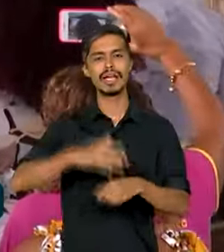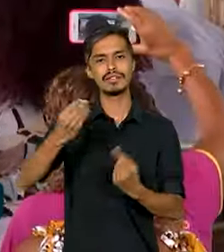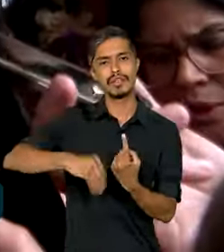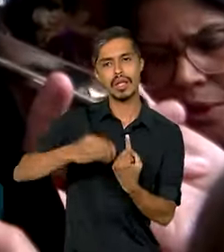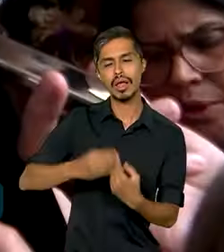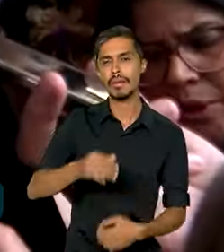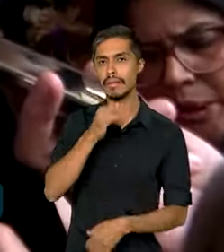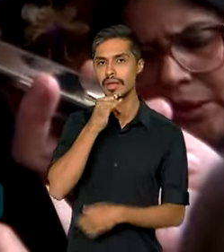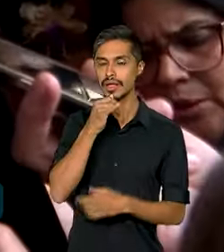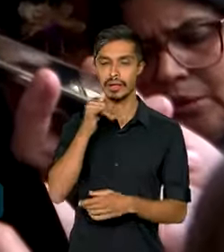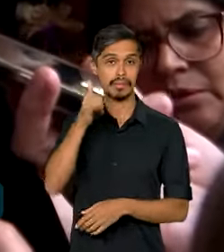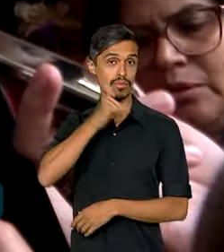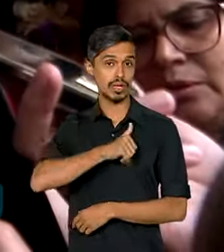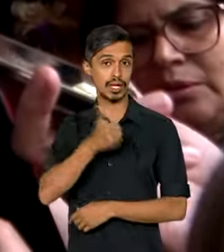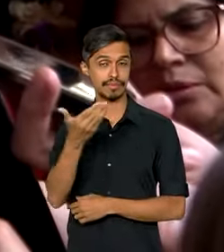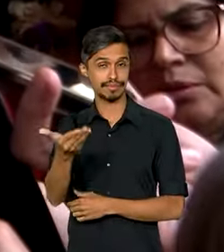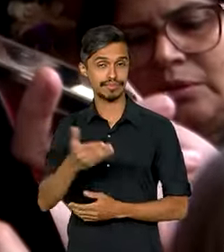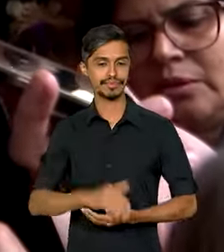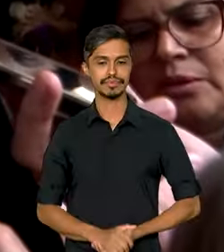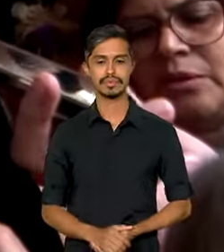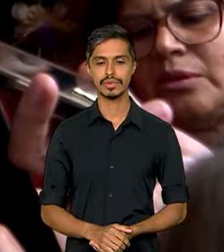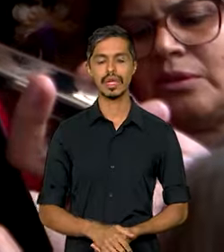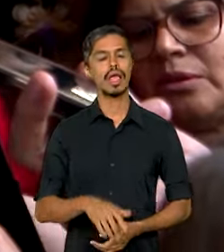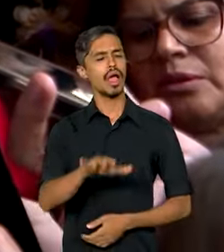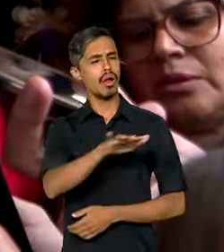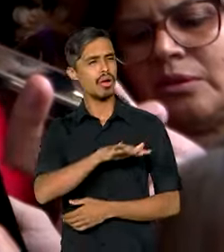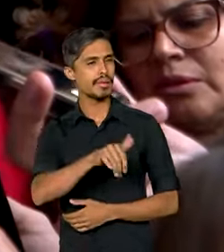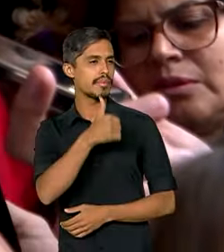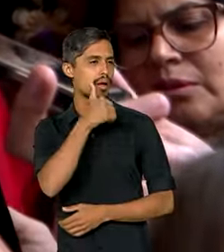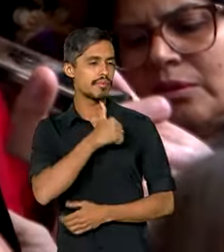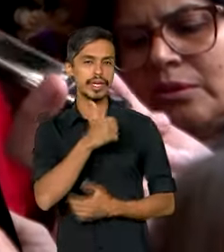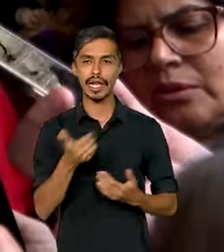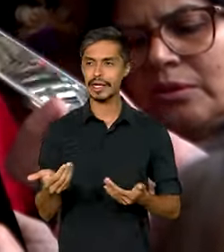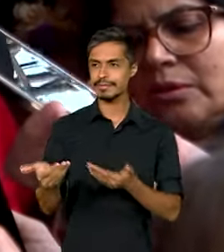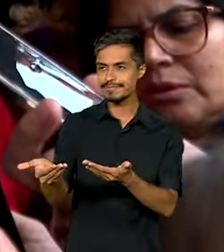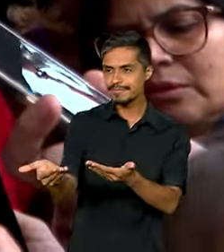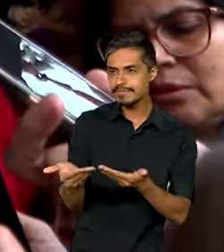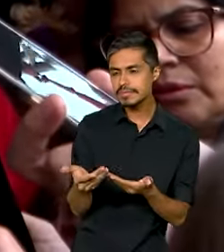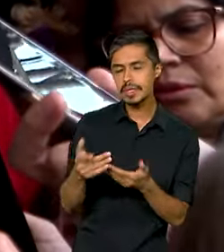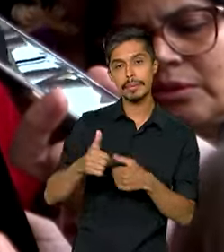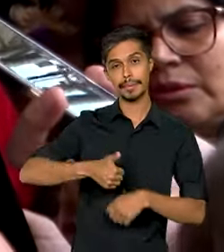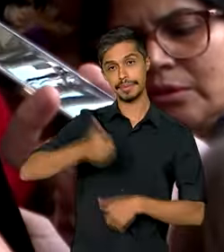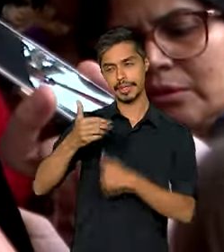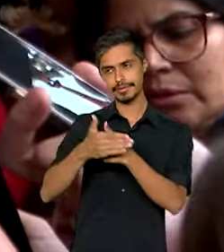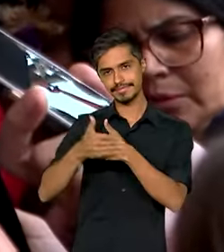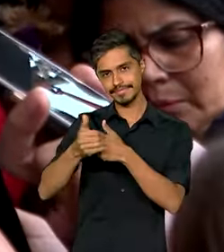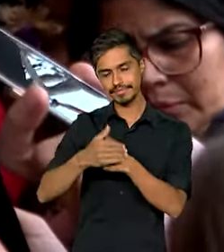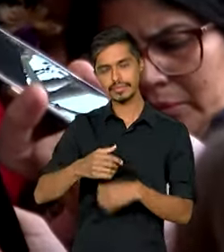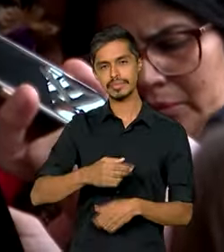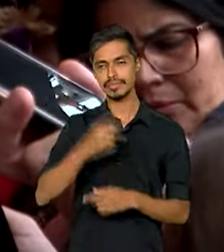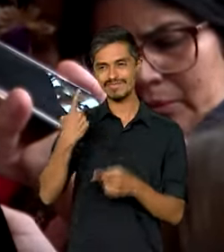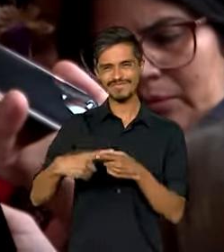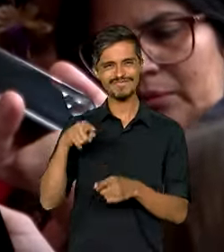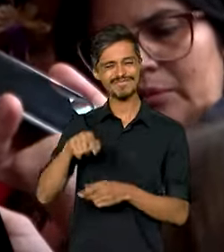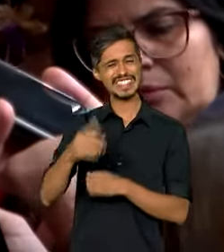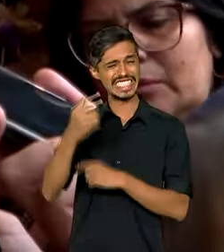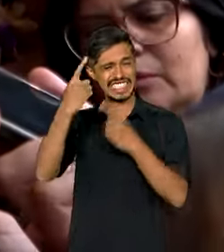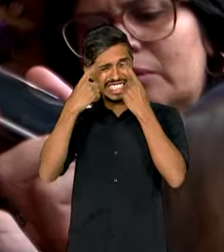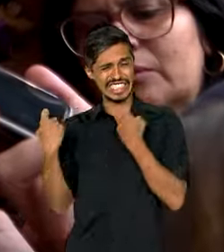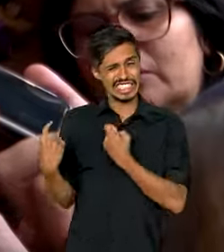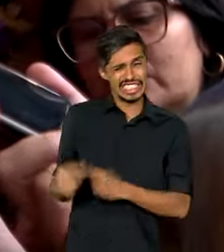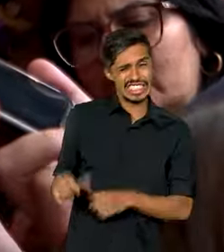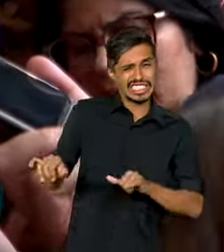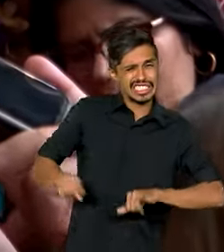mulheres um ambiente que a mulher recebe primiro acolhimento de quem sendo violentada pelas mais